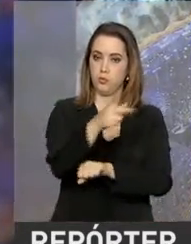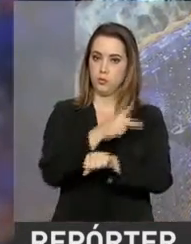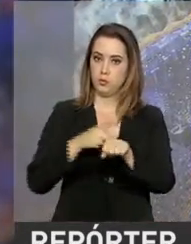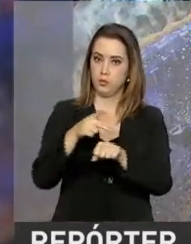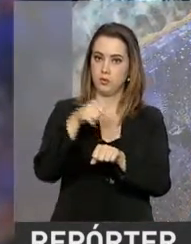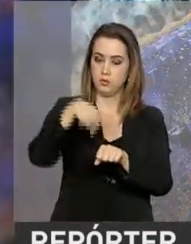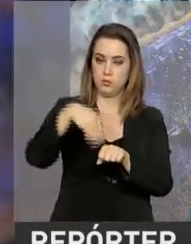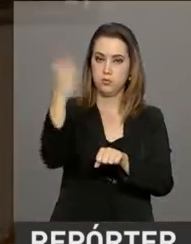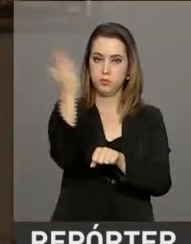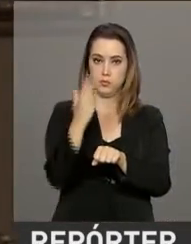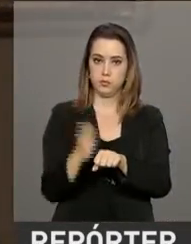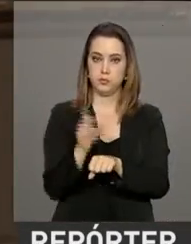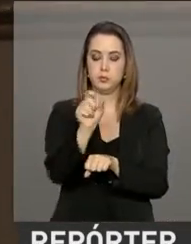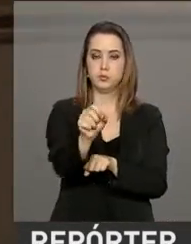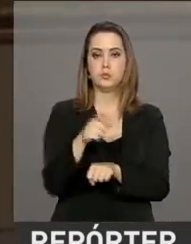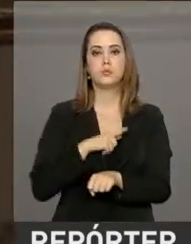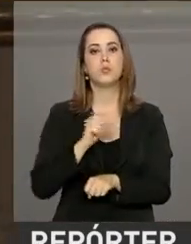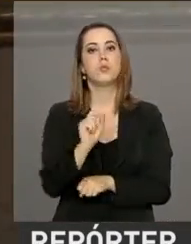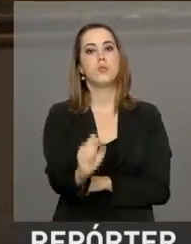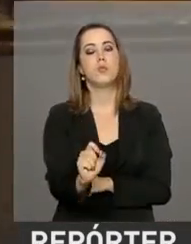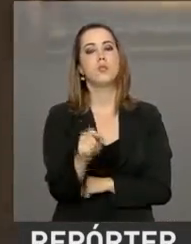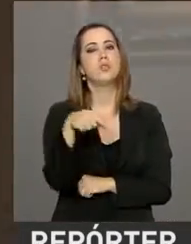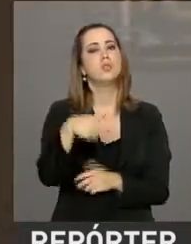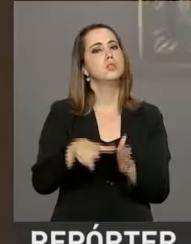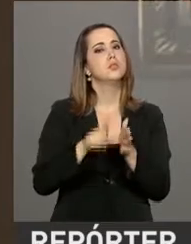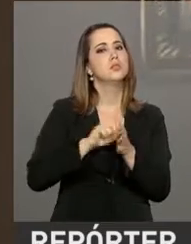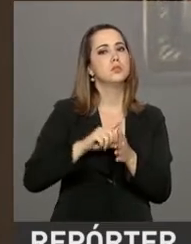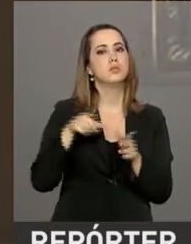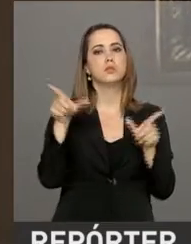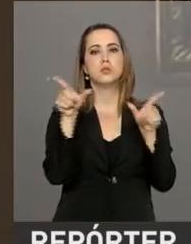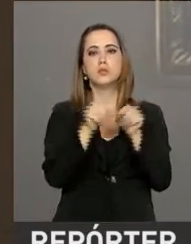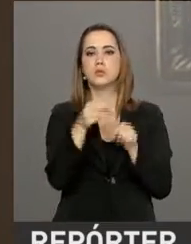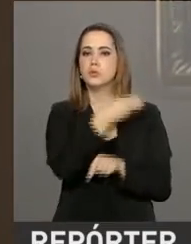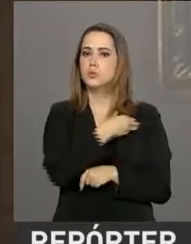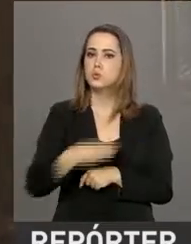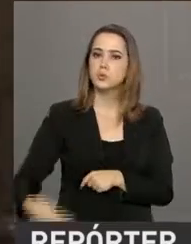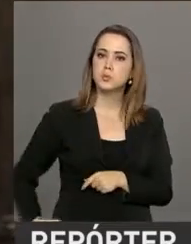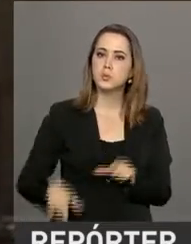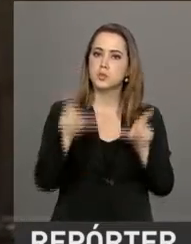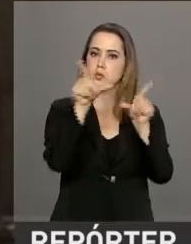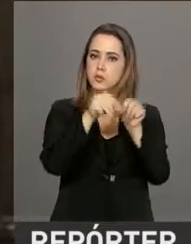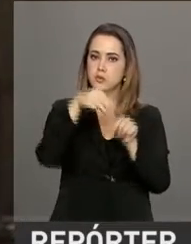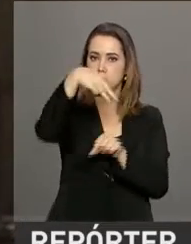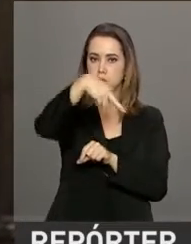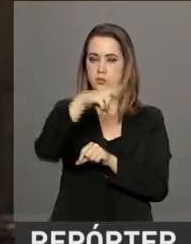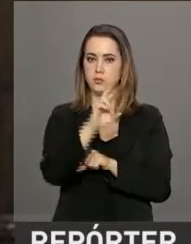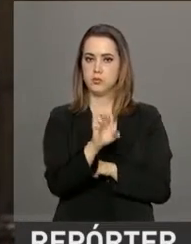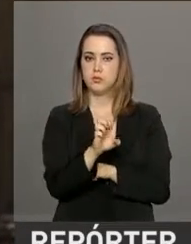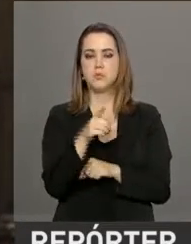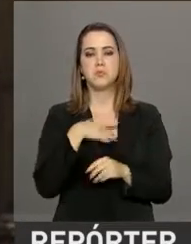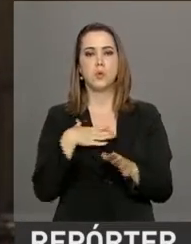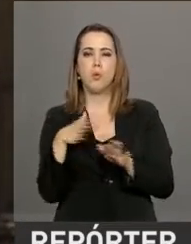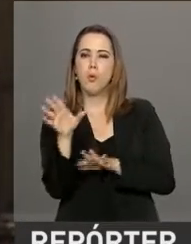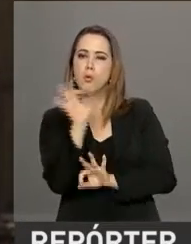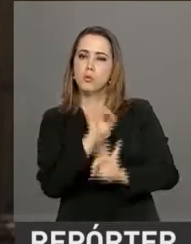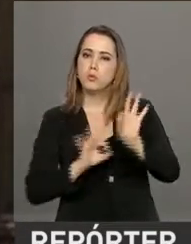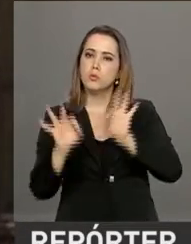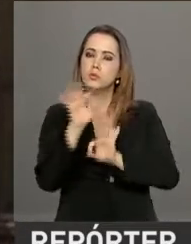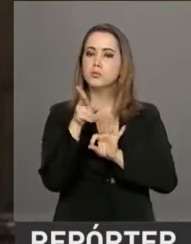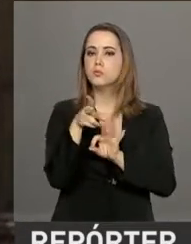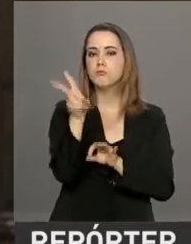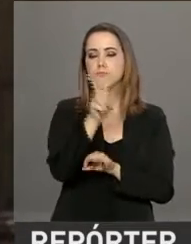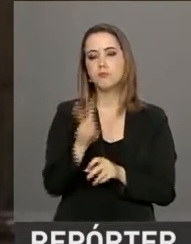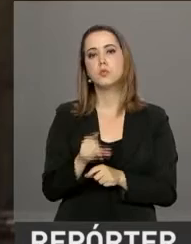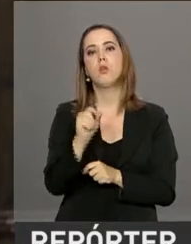2016 pouco antes o ministro das relações exteriores josé serra fez um balanço dos jogos e disse que o resultado foi